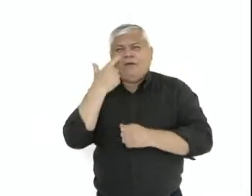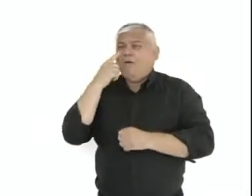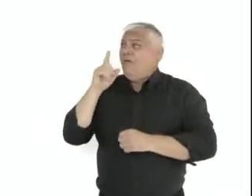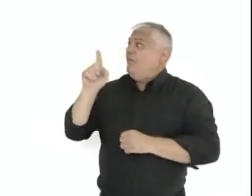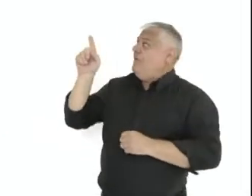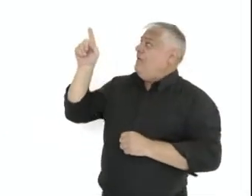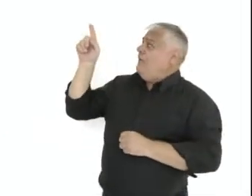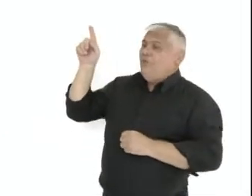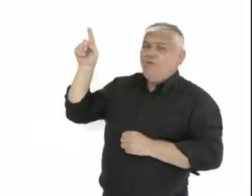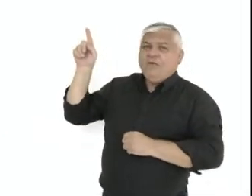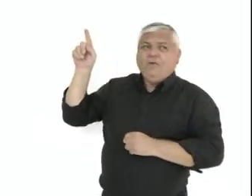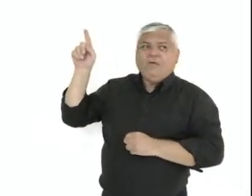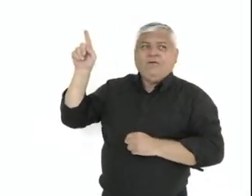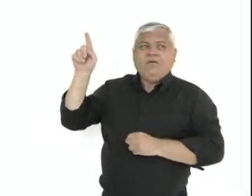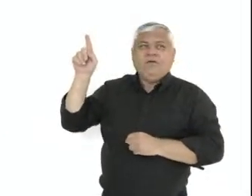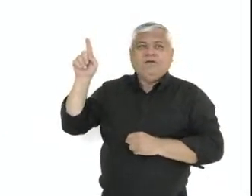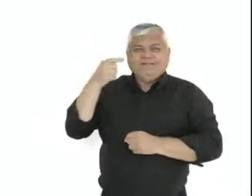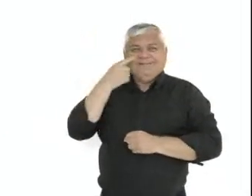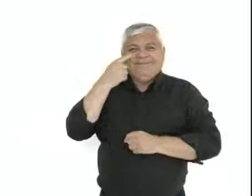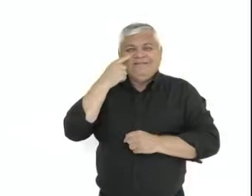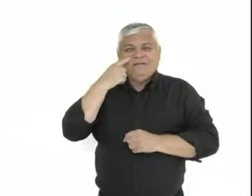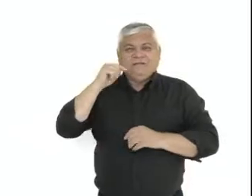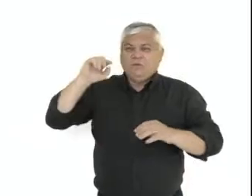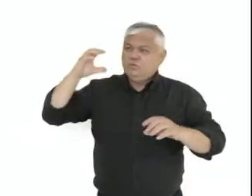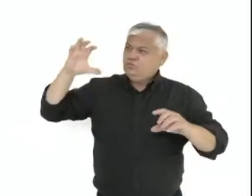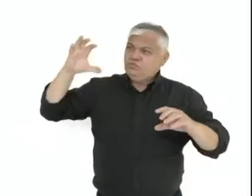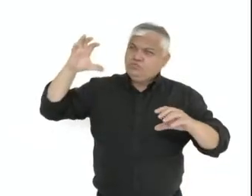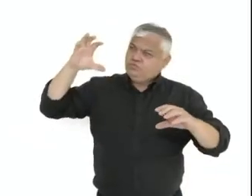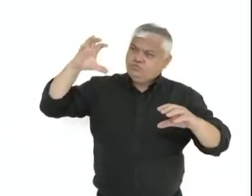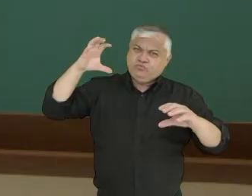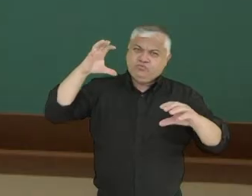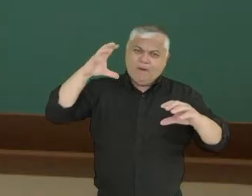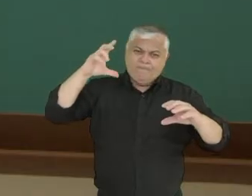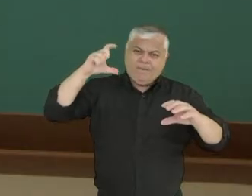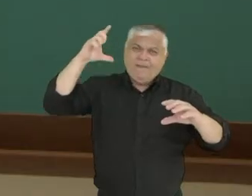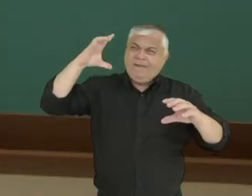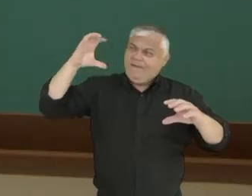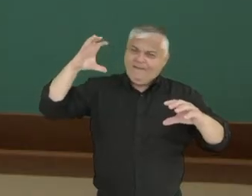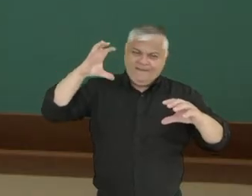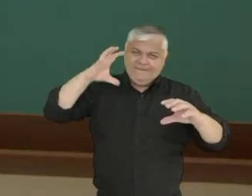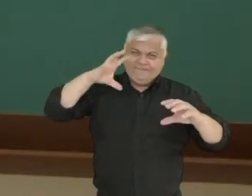nesta segunda imagem, o satélite realizou o quê? A análise